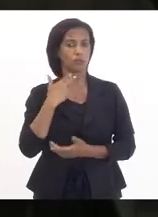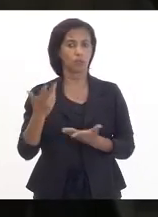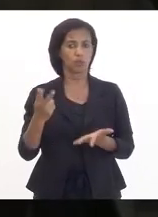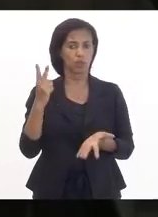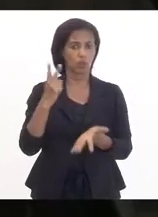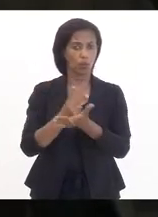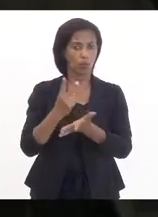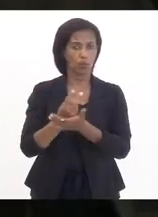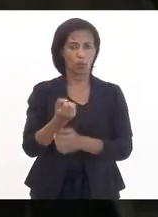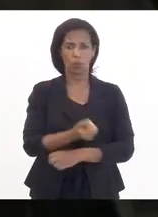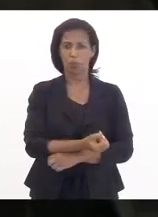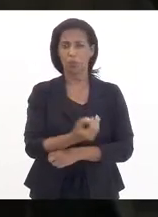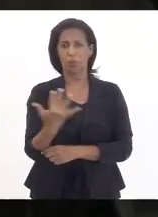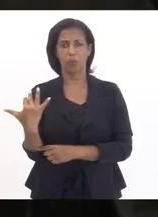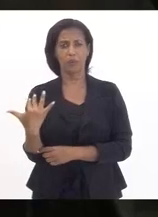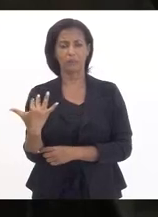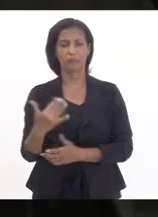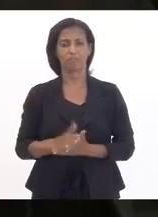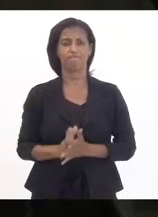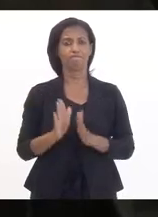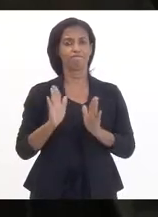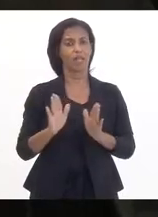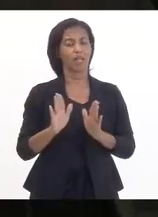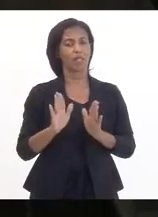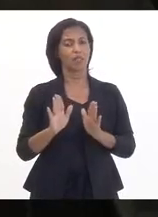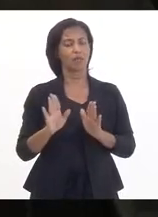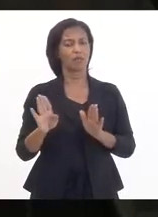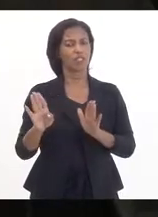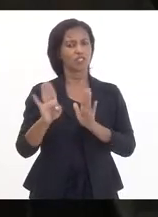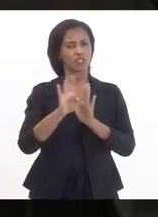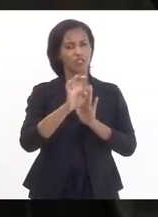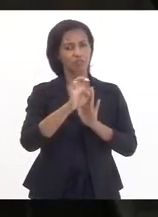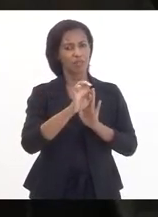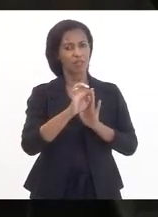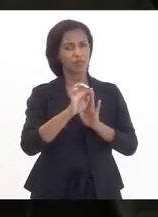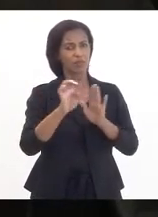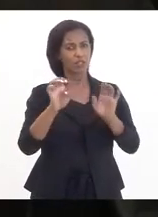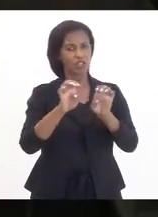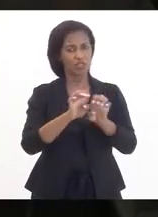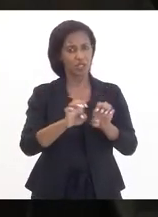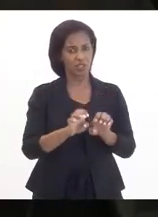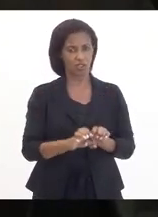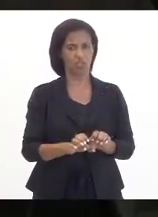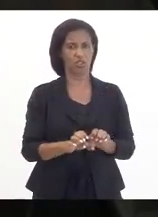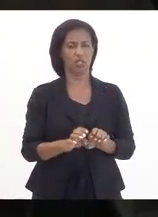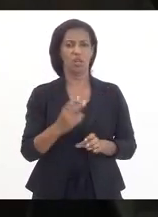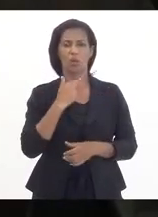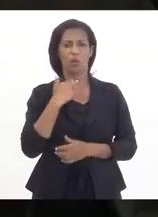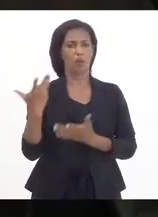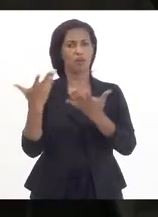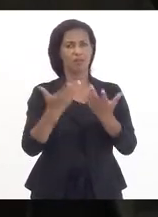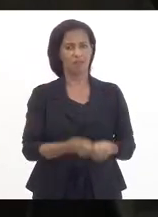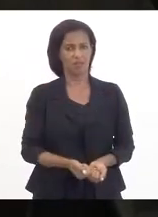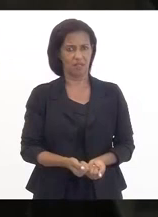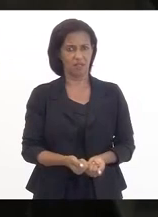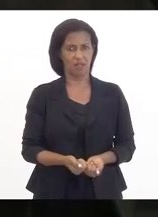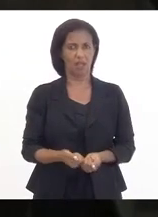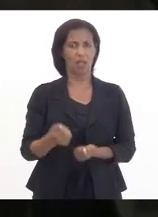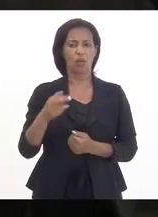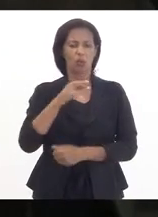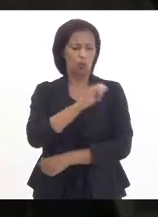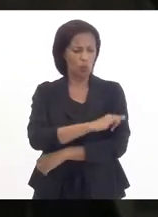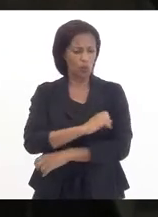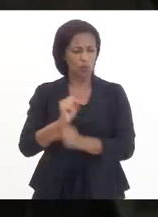sido inúmeras, mais uma estatística, mais um dado de planilha. Não vamos aceitar que isso aconteça. O Rio de Janeiro pode ser, Luiz